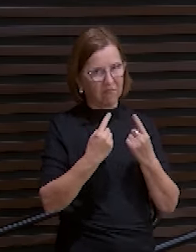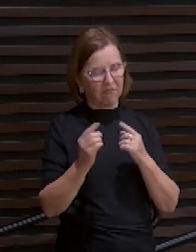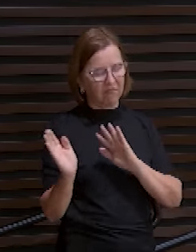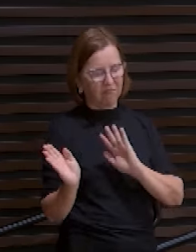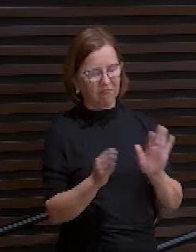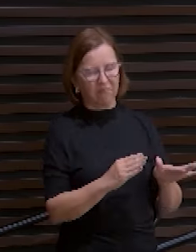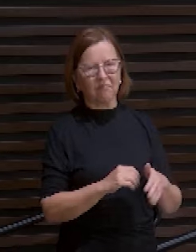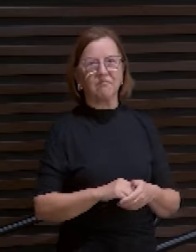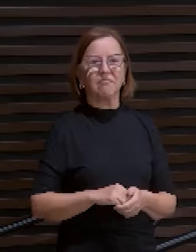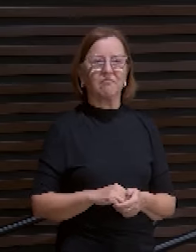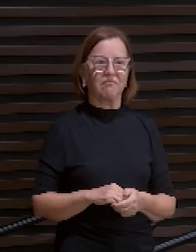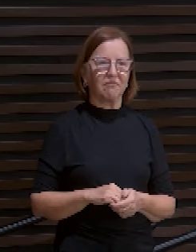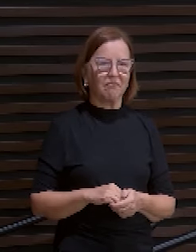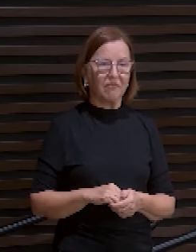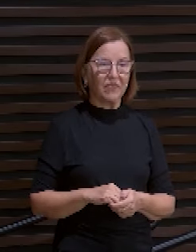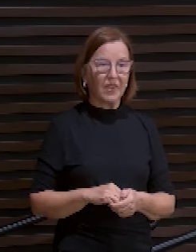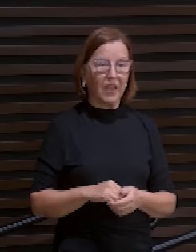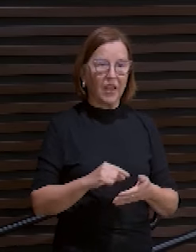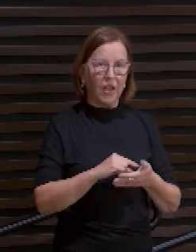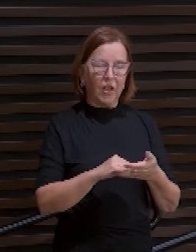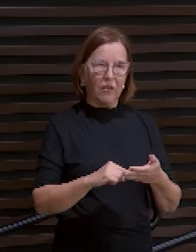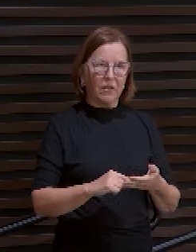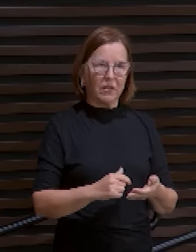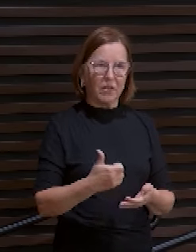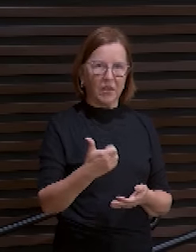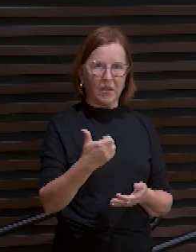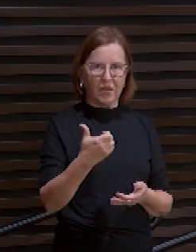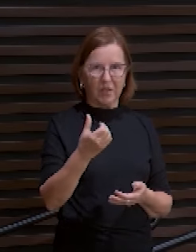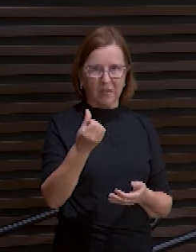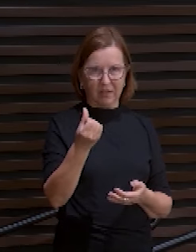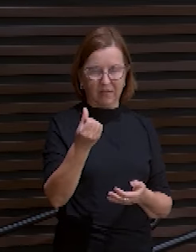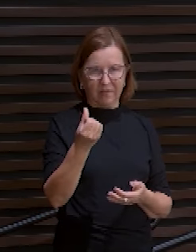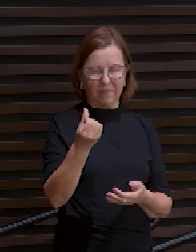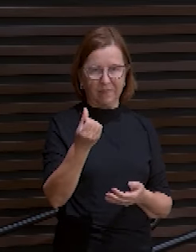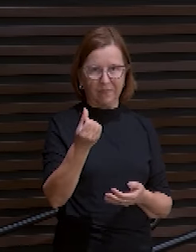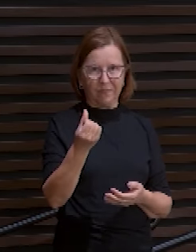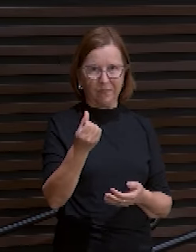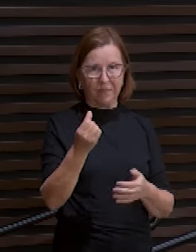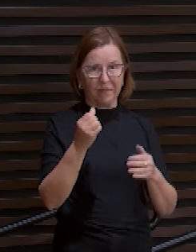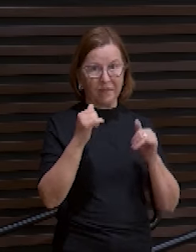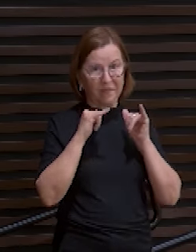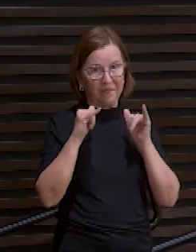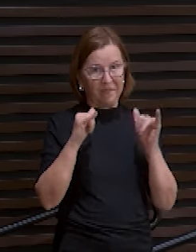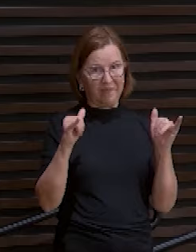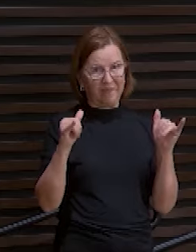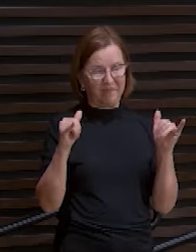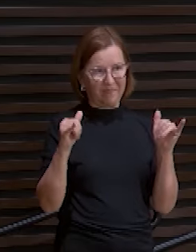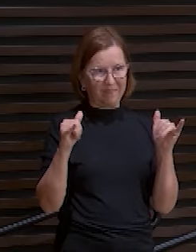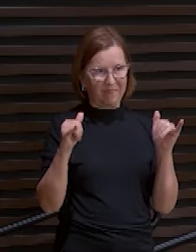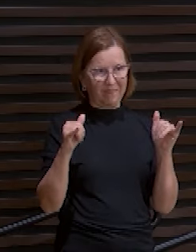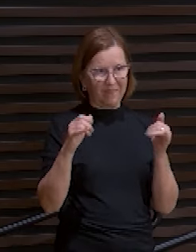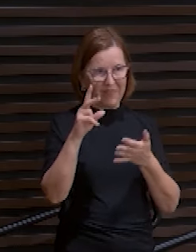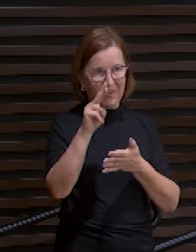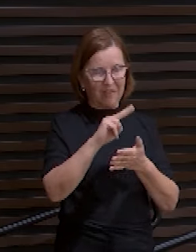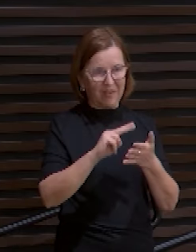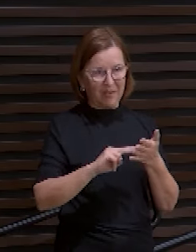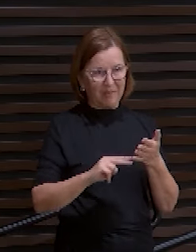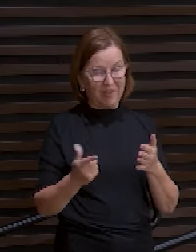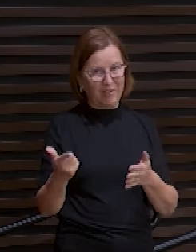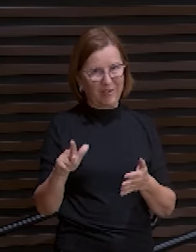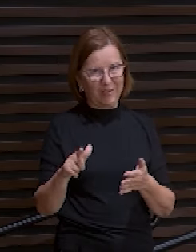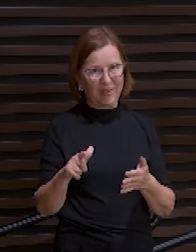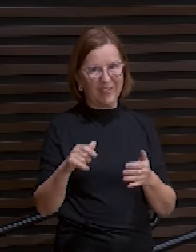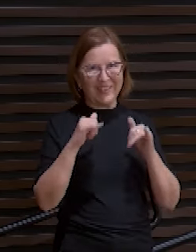partindo já pro Versículo 16 digo porém vamos ler o 16 novamente